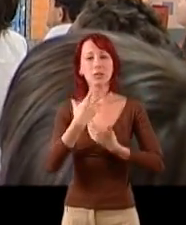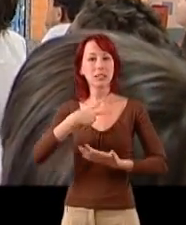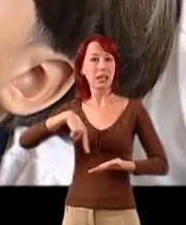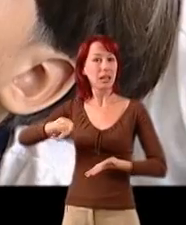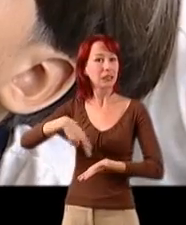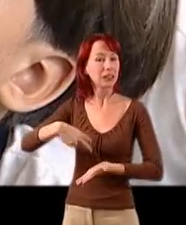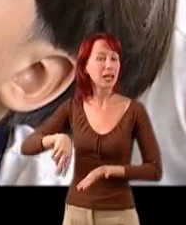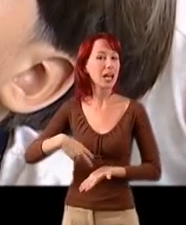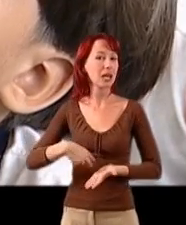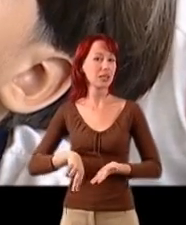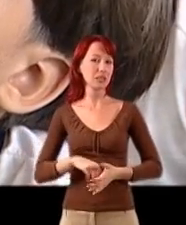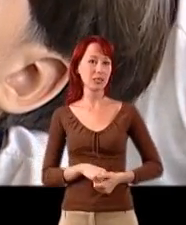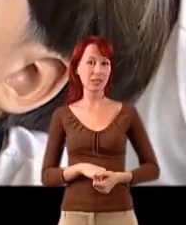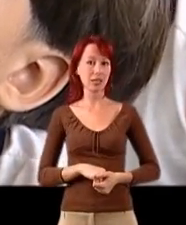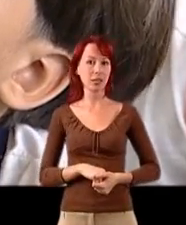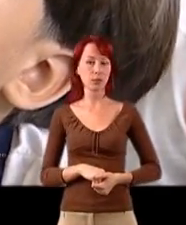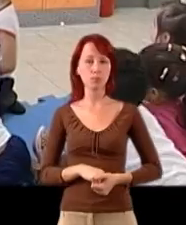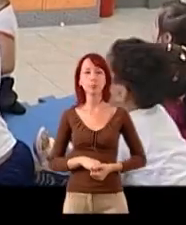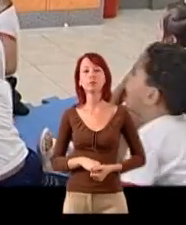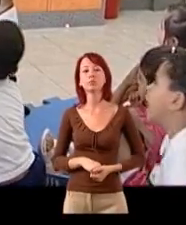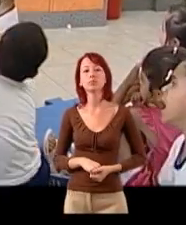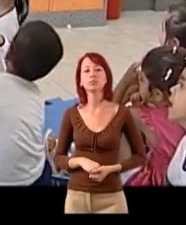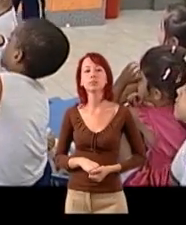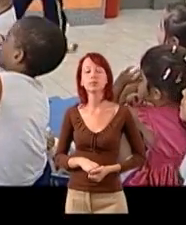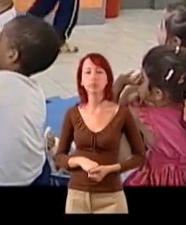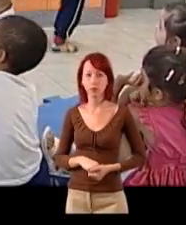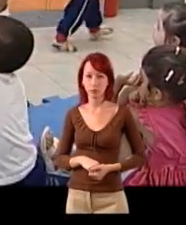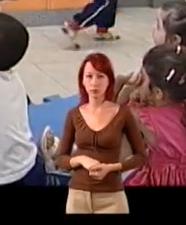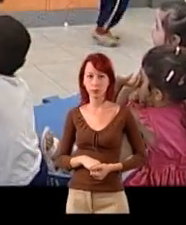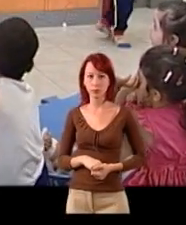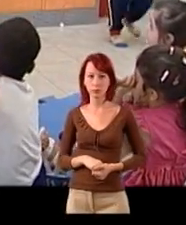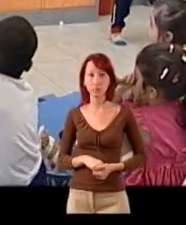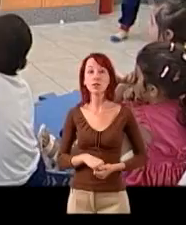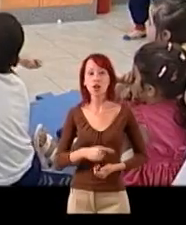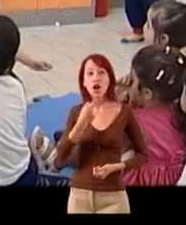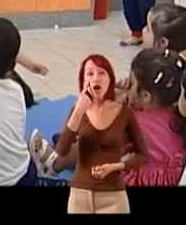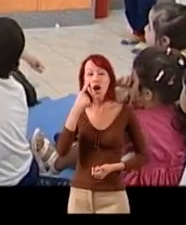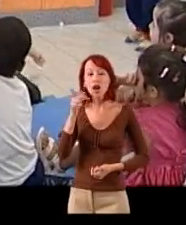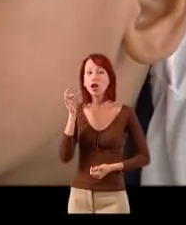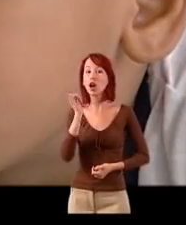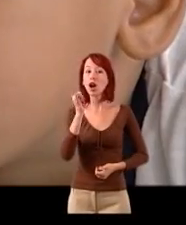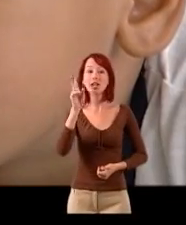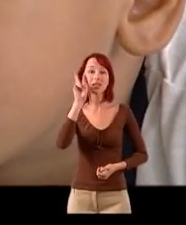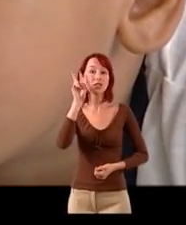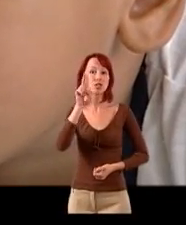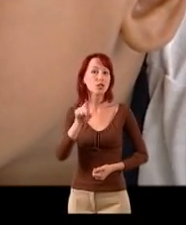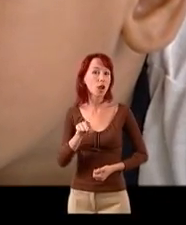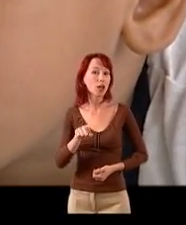dançar. Chuva, chuva. Ó, Davi vai cantar, vamos ouvir.